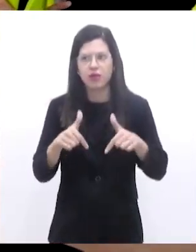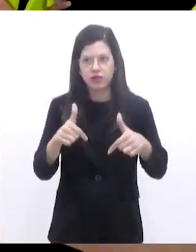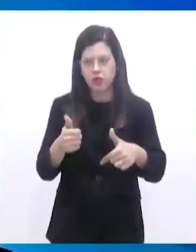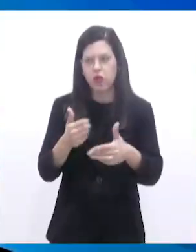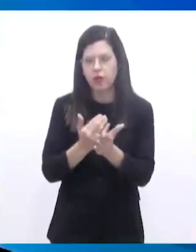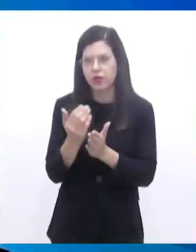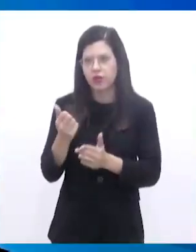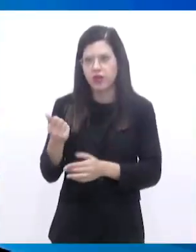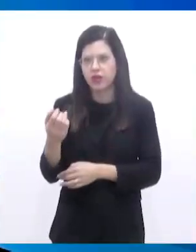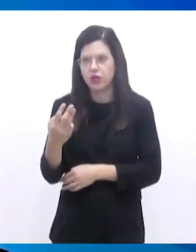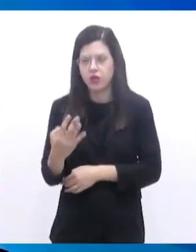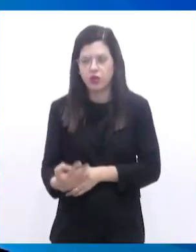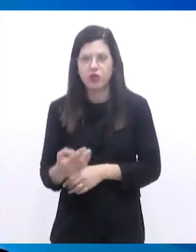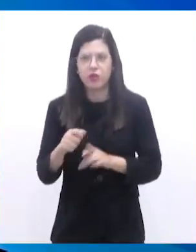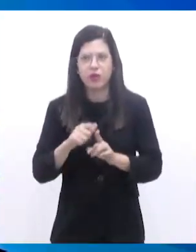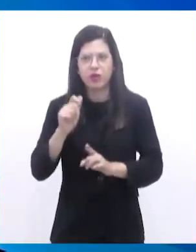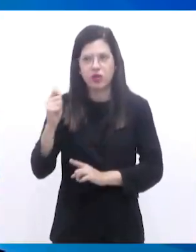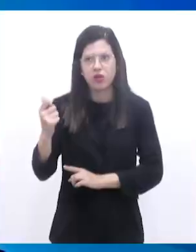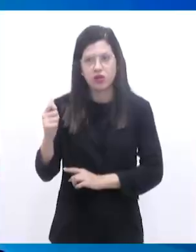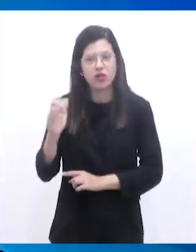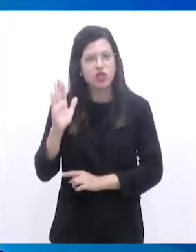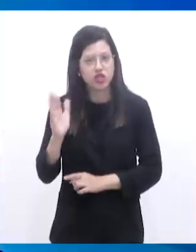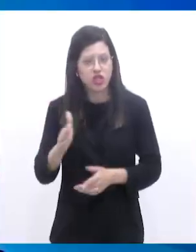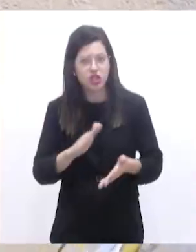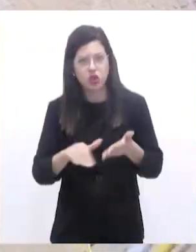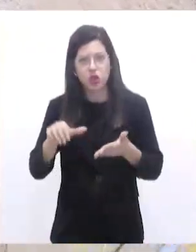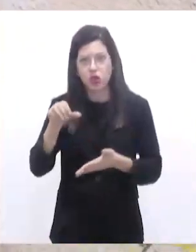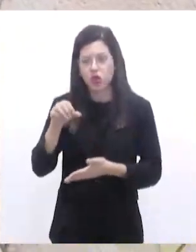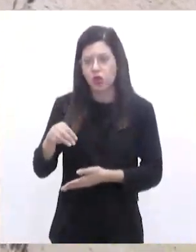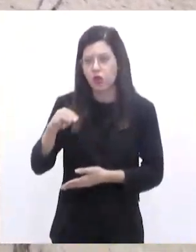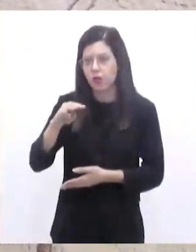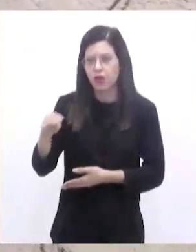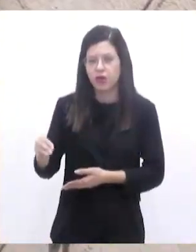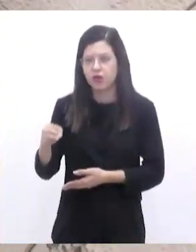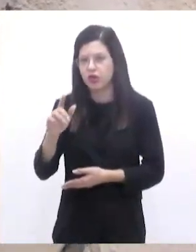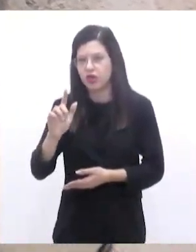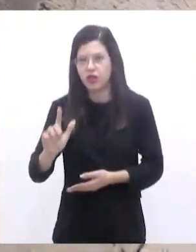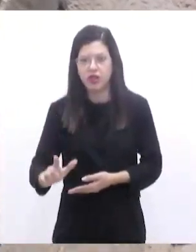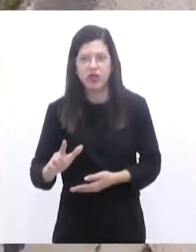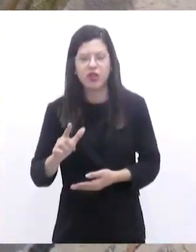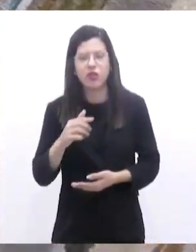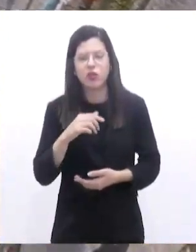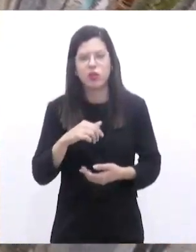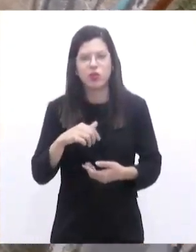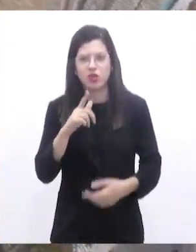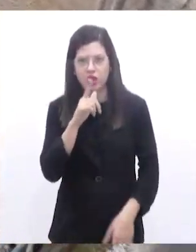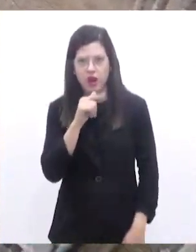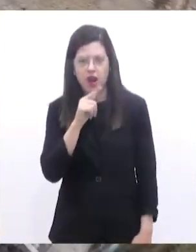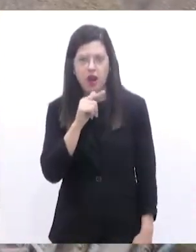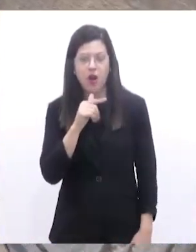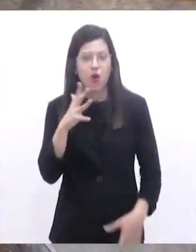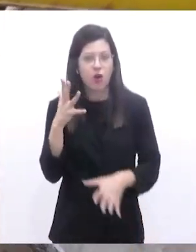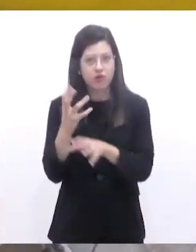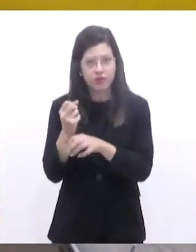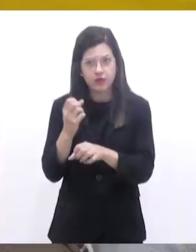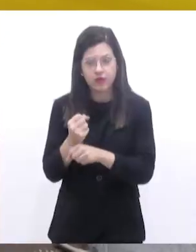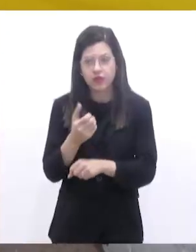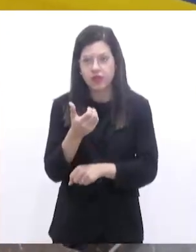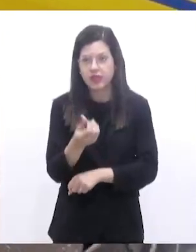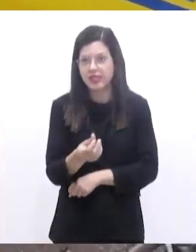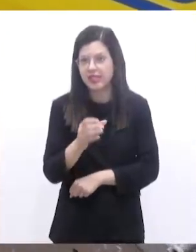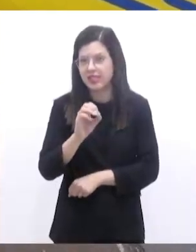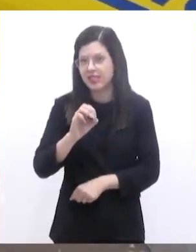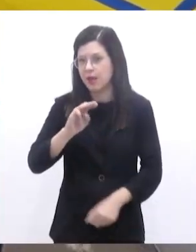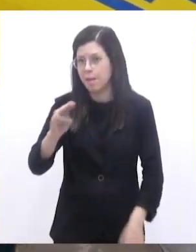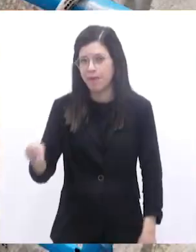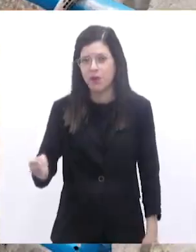de agosto, já removeu 9 milhões de litros de água, o equivalente a 3 piscinas olímpicas. No total, são 60 milhões